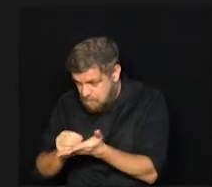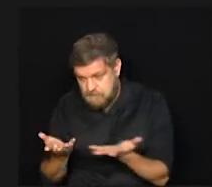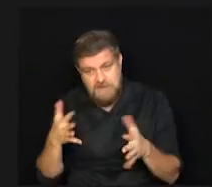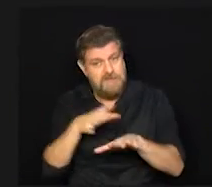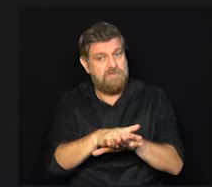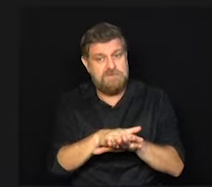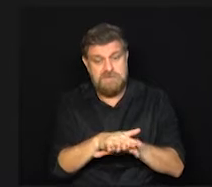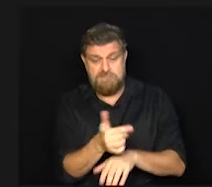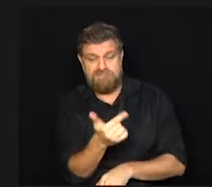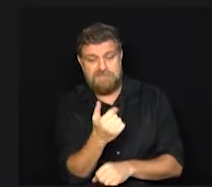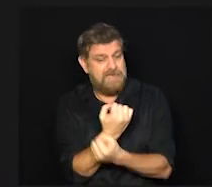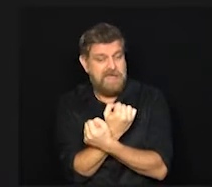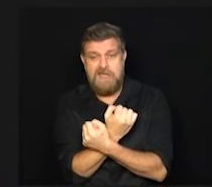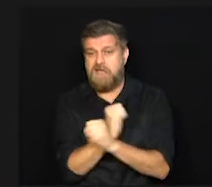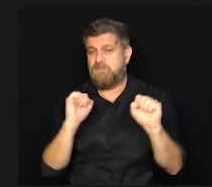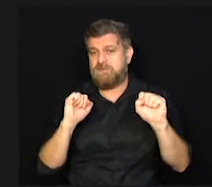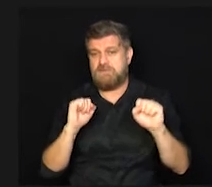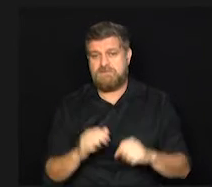Impossível.